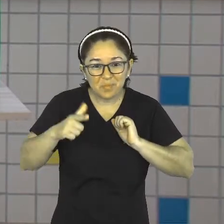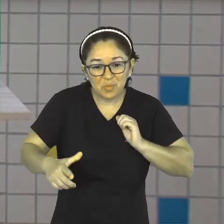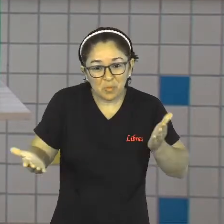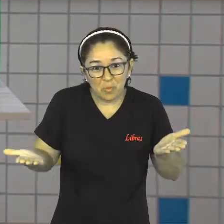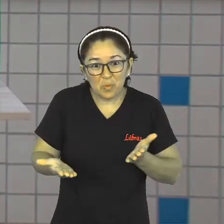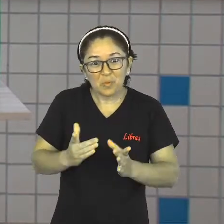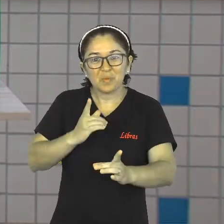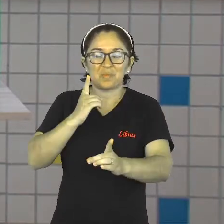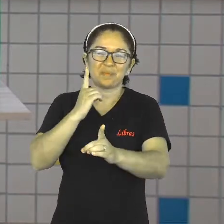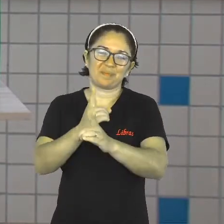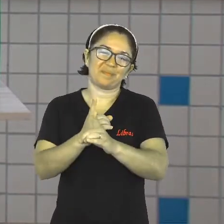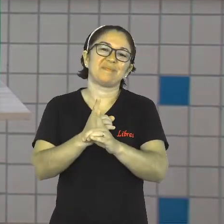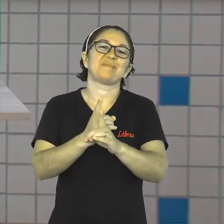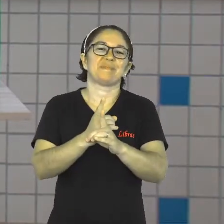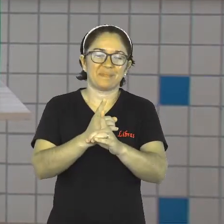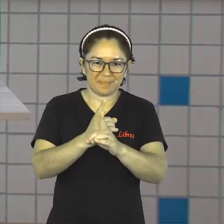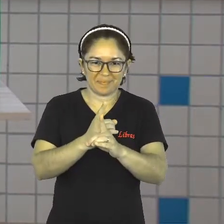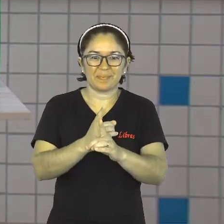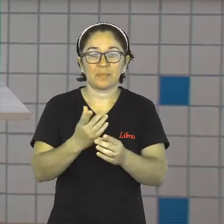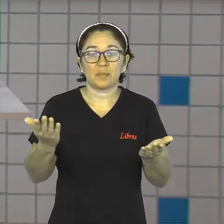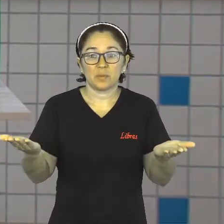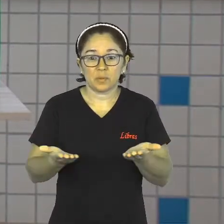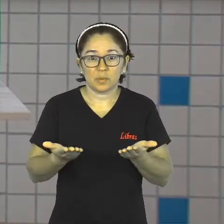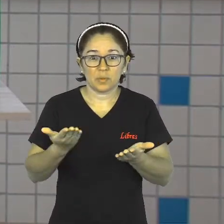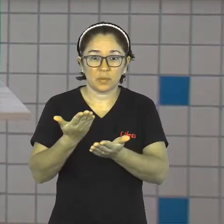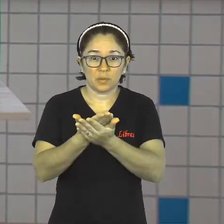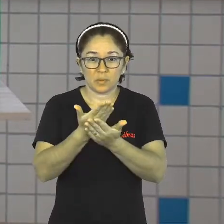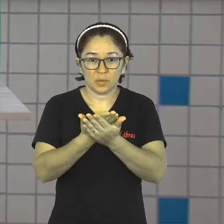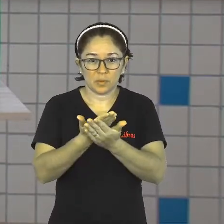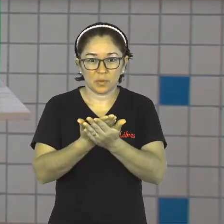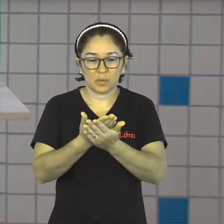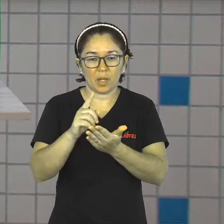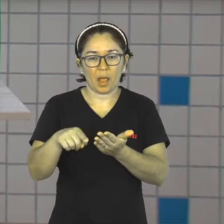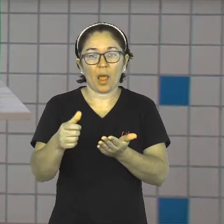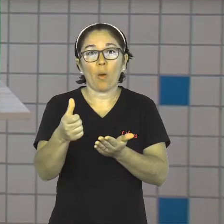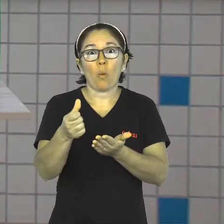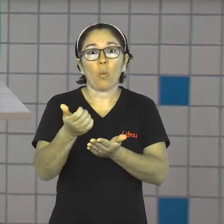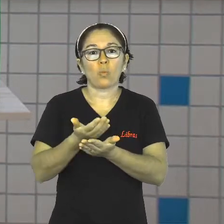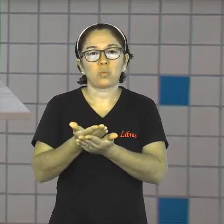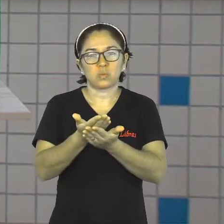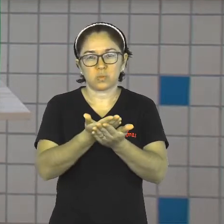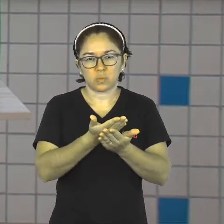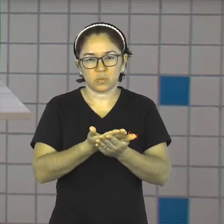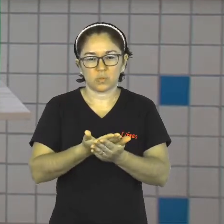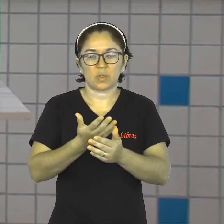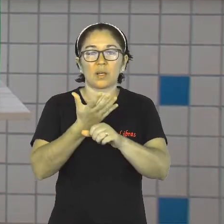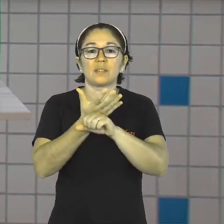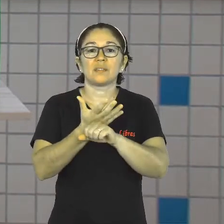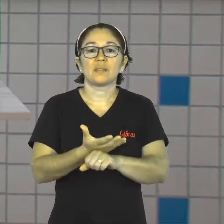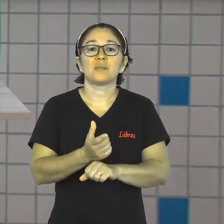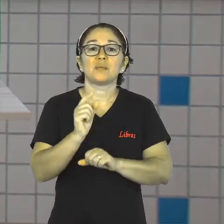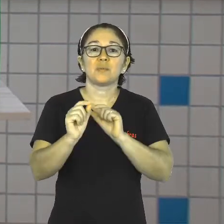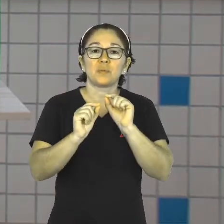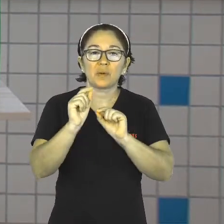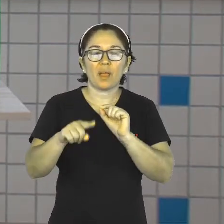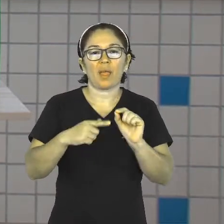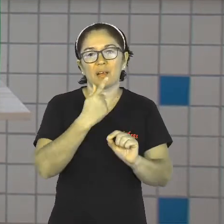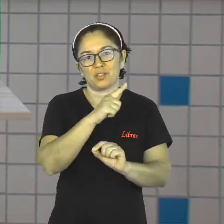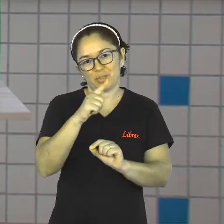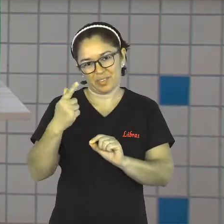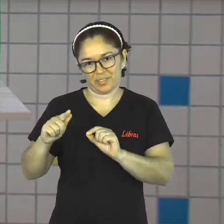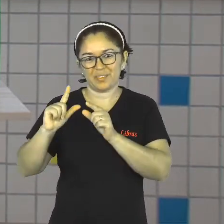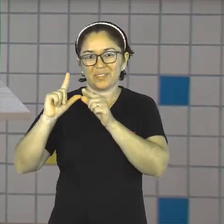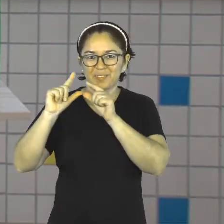semanal. Hoje é a nossa aula 11 do componente curricular Geografia. Como